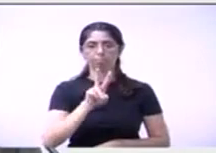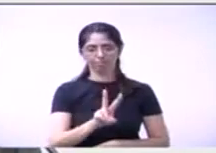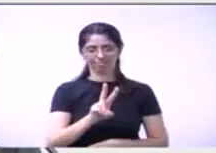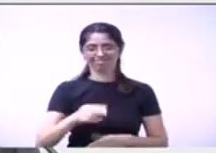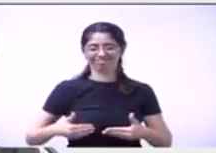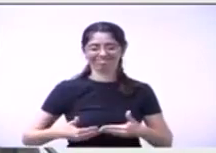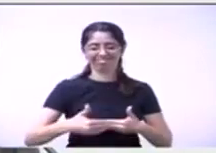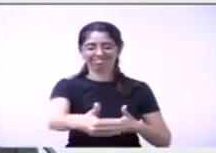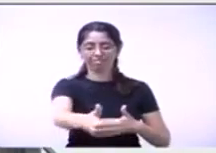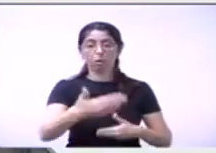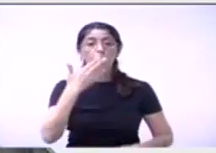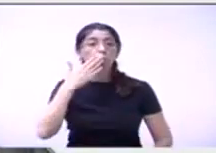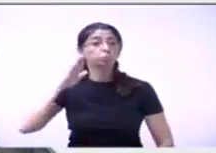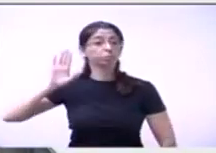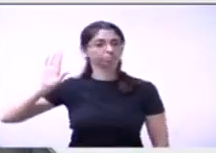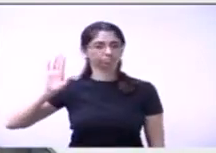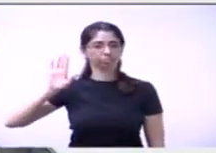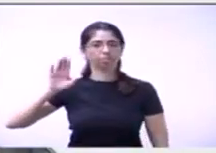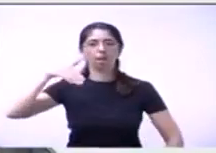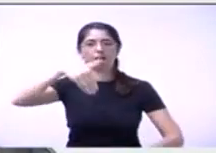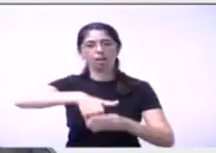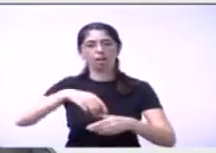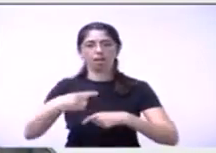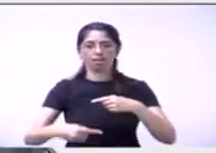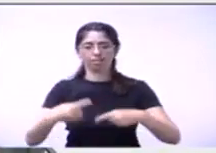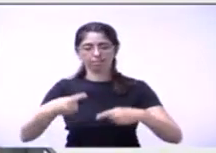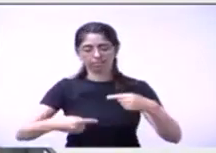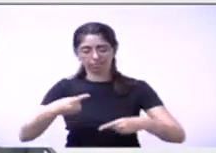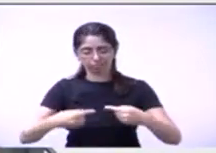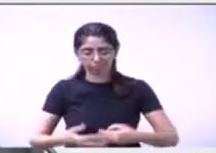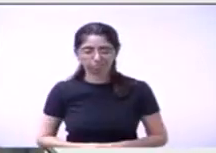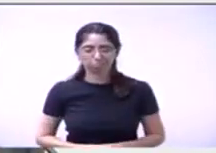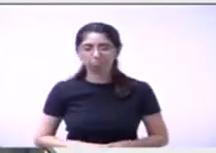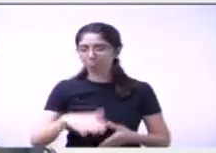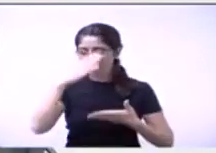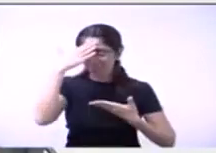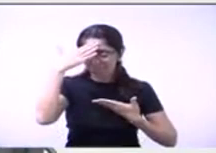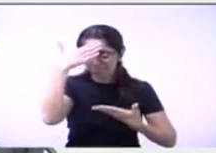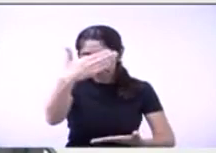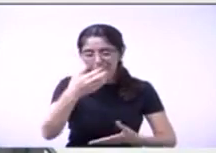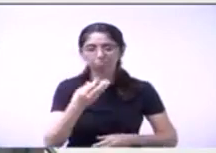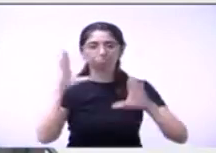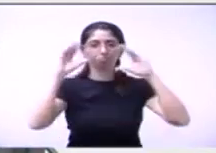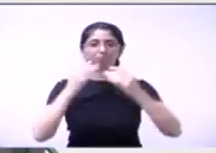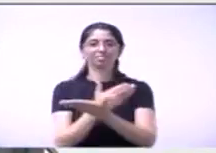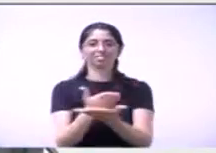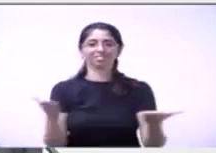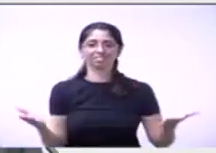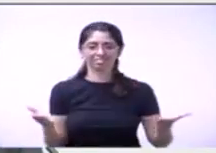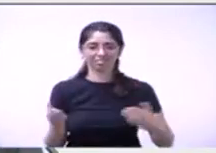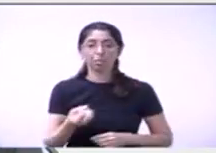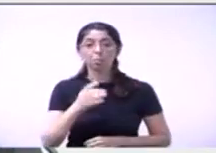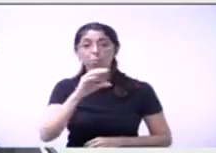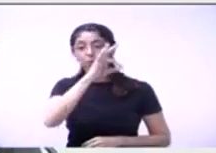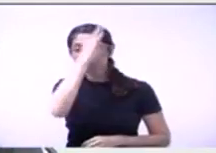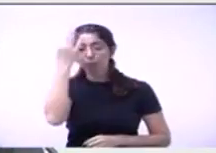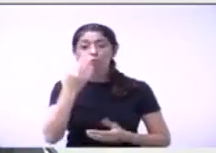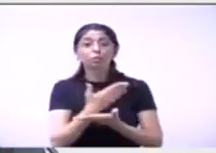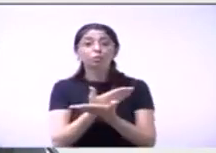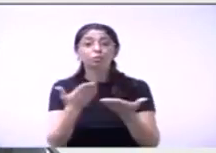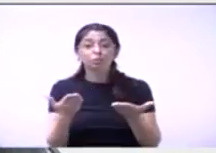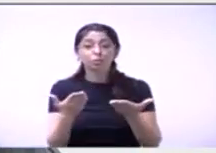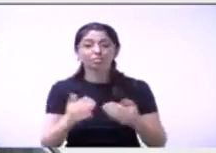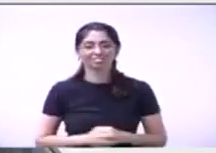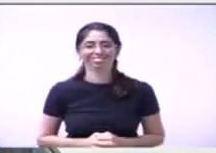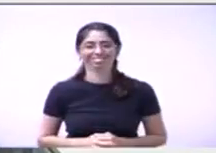a qual irei disputar a futura eleição. Então, meu muito obrigado, uma boa noite a todos e boa sorte a todos